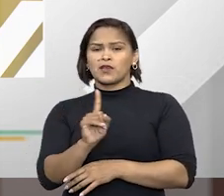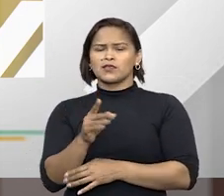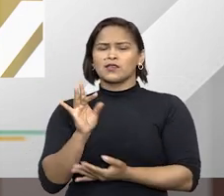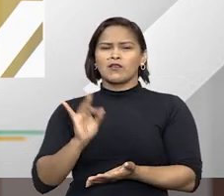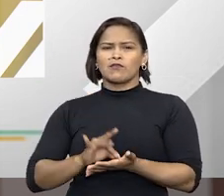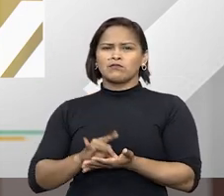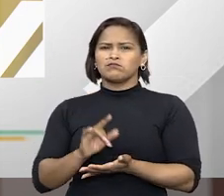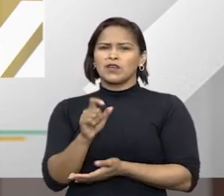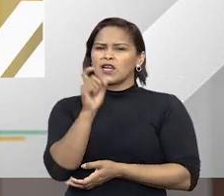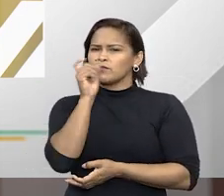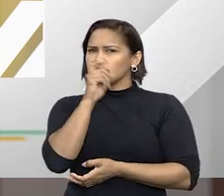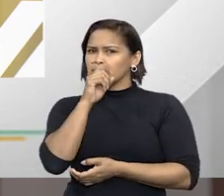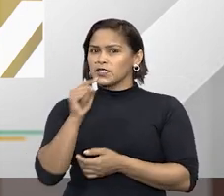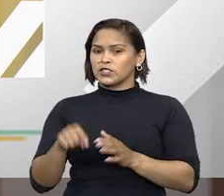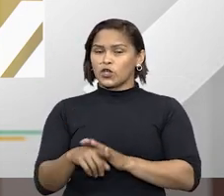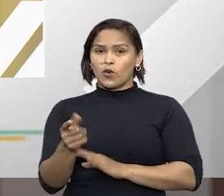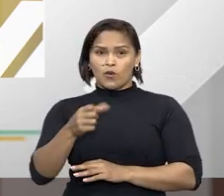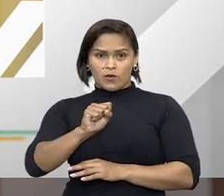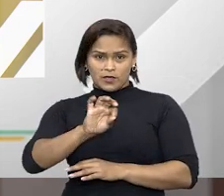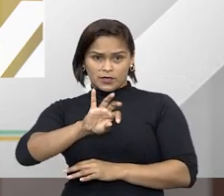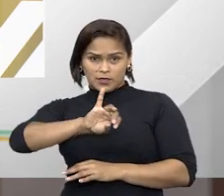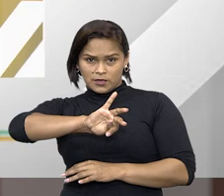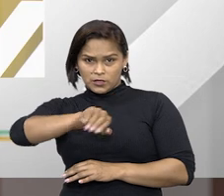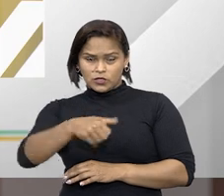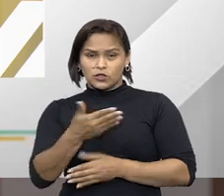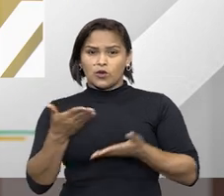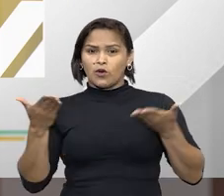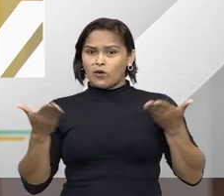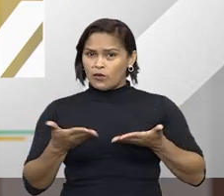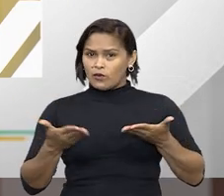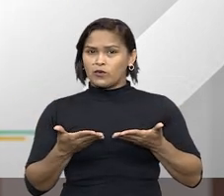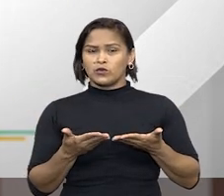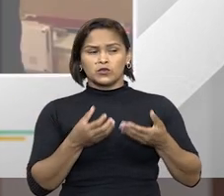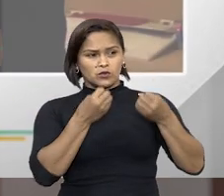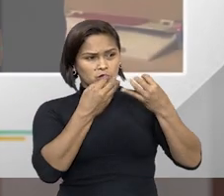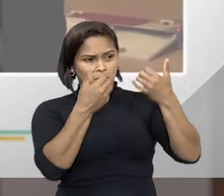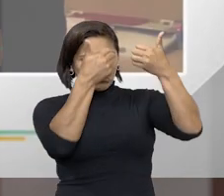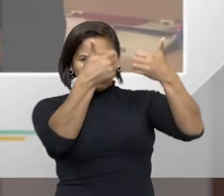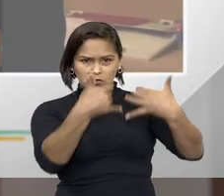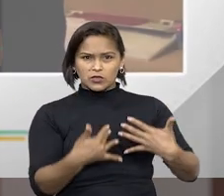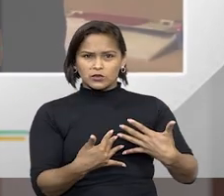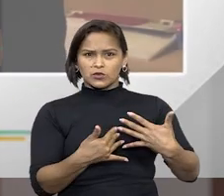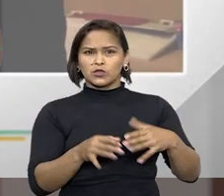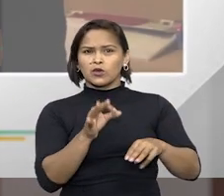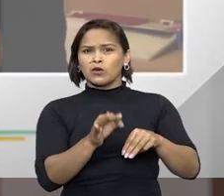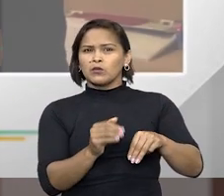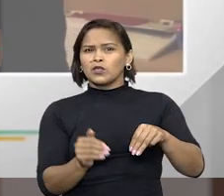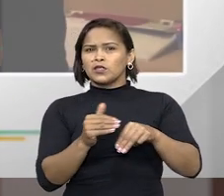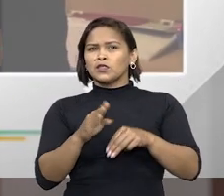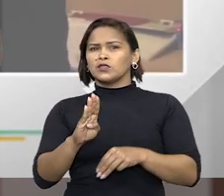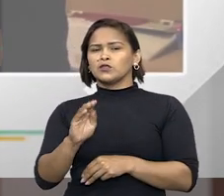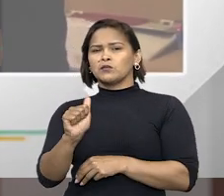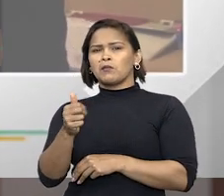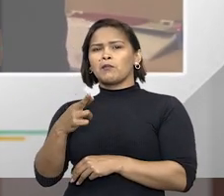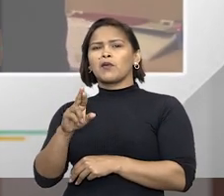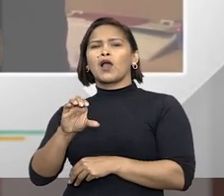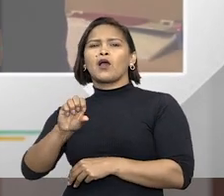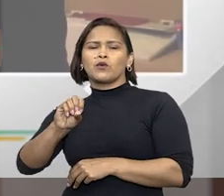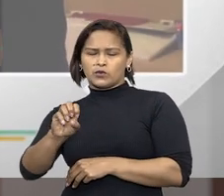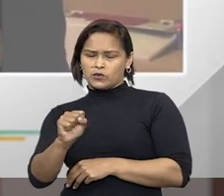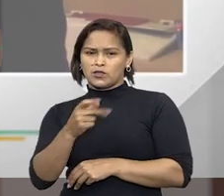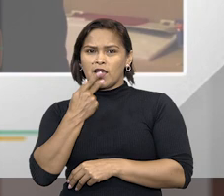verdadeiro. O Superior Tribunal de Justiça, como bem discorreu o ministro Barros Monteiro, ele é